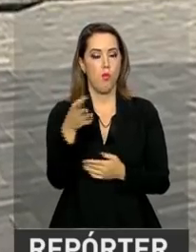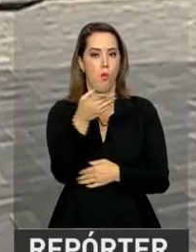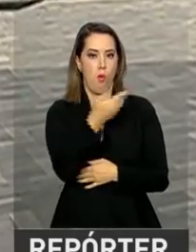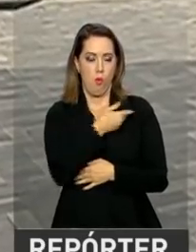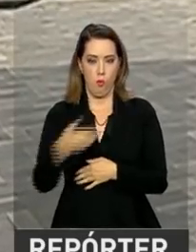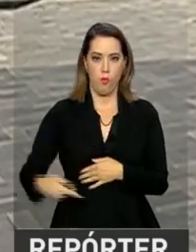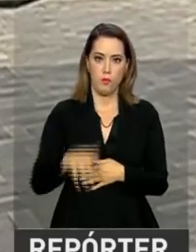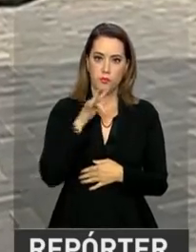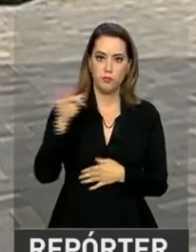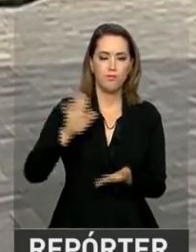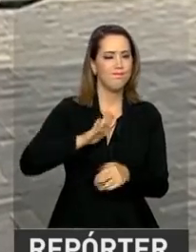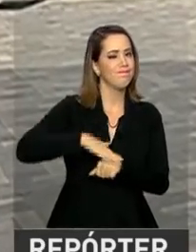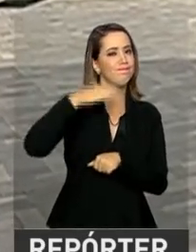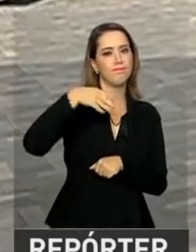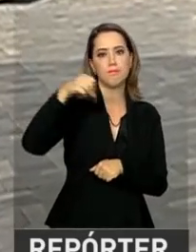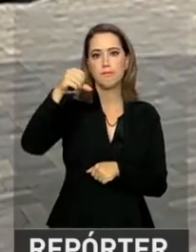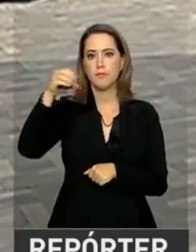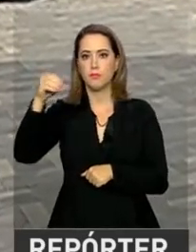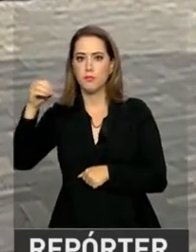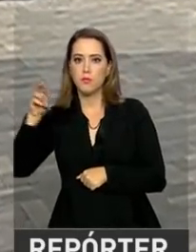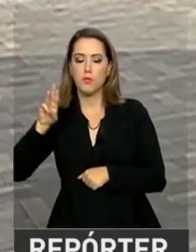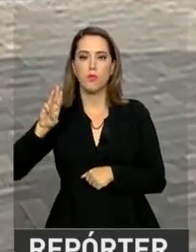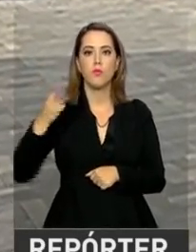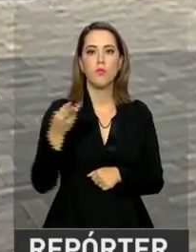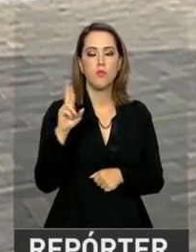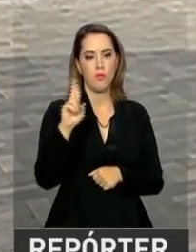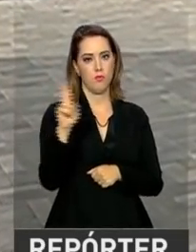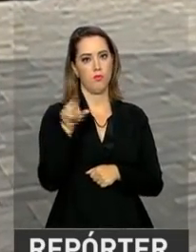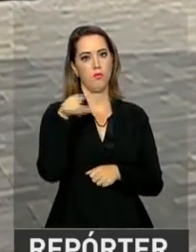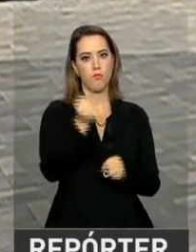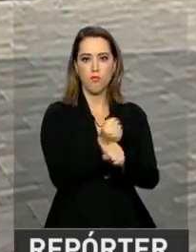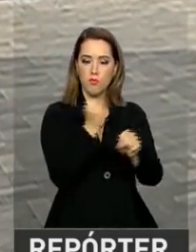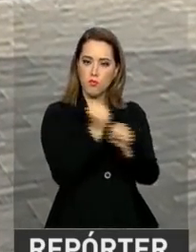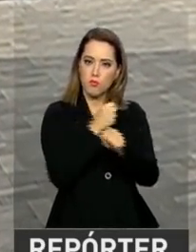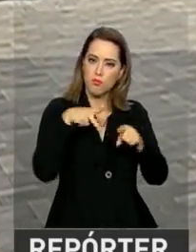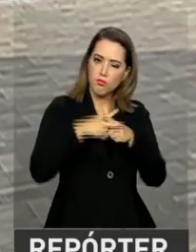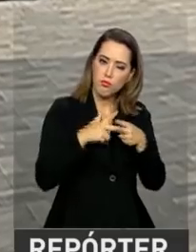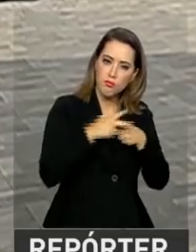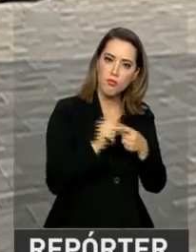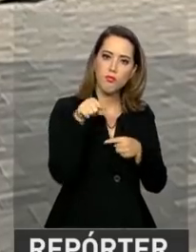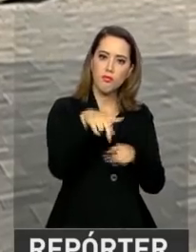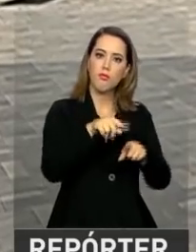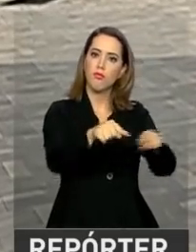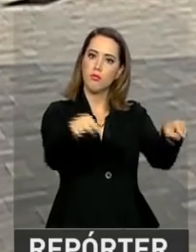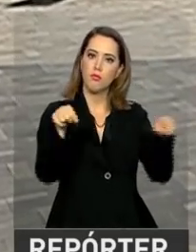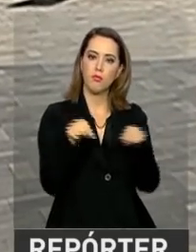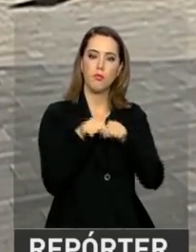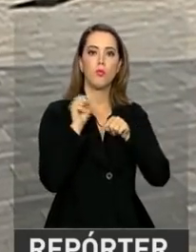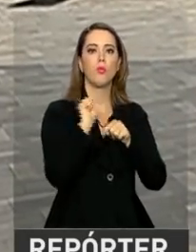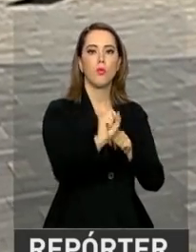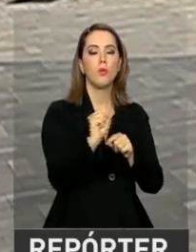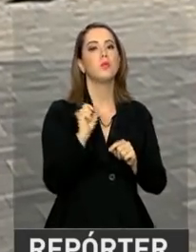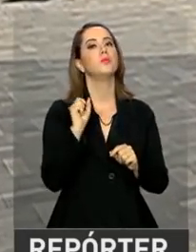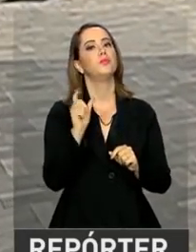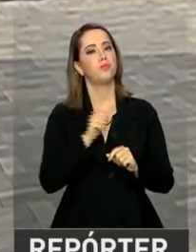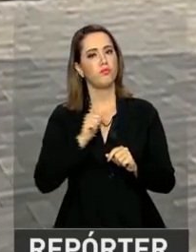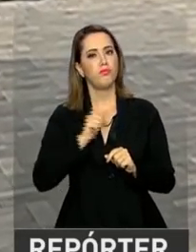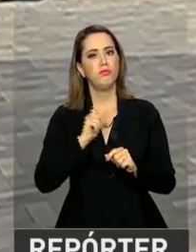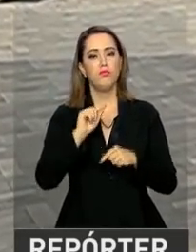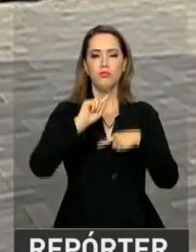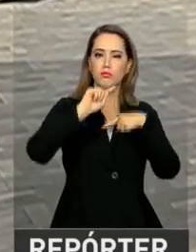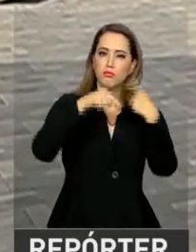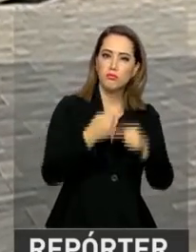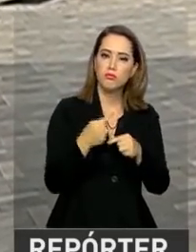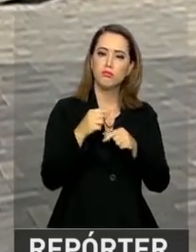total investiu mais de R$ 900 milhões deais na construção e manutenção desses espaços. Alguns deles, como Arena do Futuro, vão ser